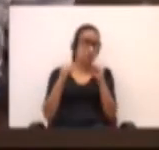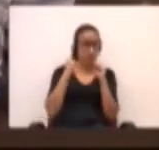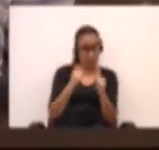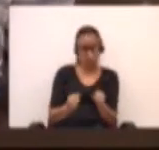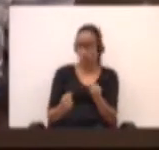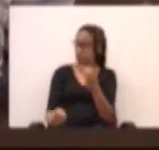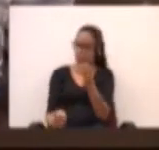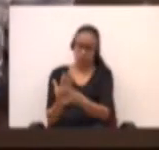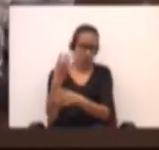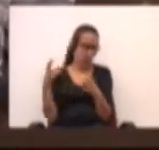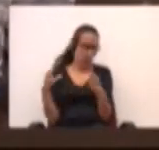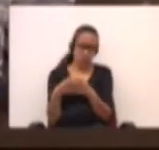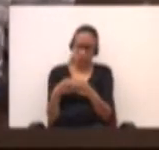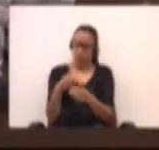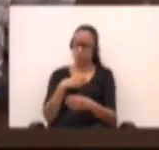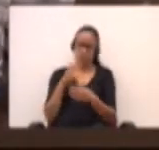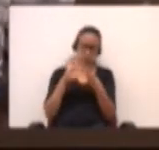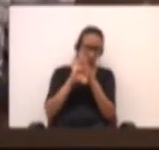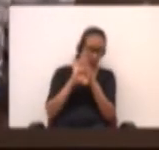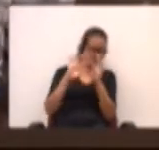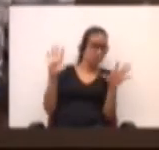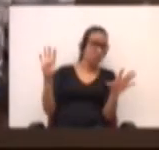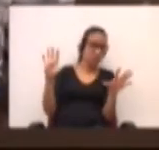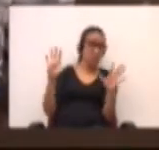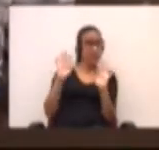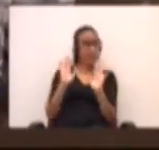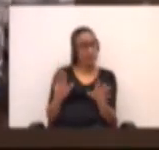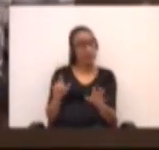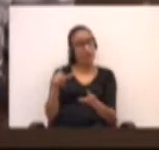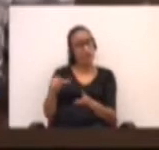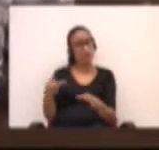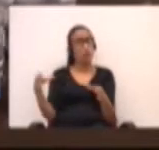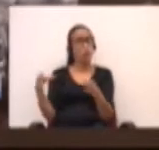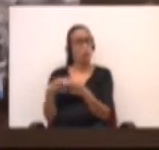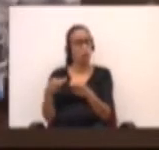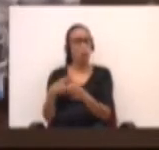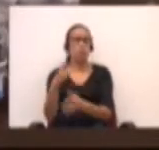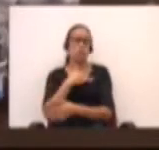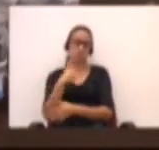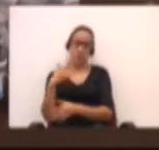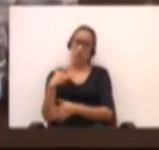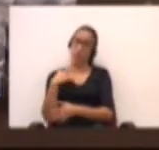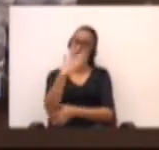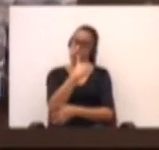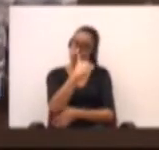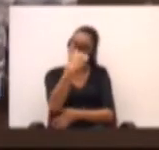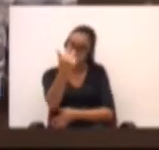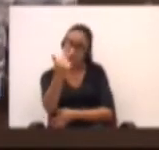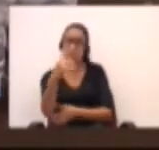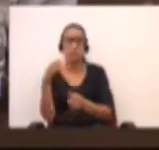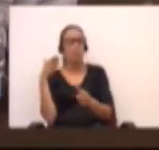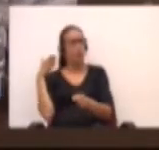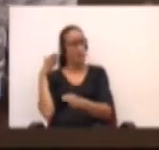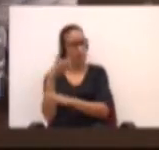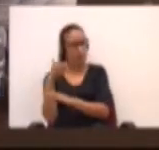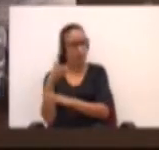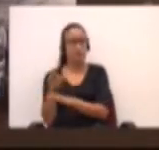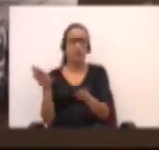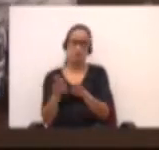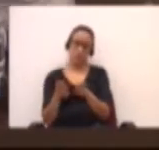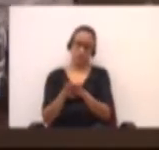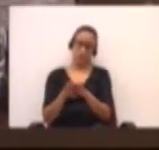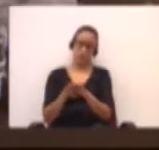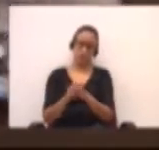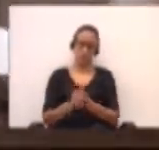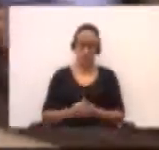Saúde, não me oponho. Tudo bem, desde que a Comissão da Saúde seja chamada a participar. Tá? Muito obrigada.